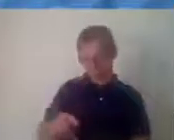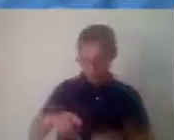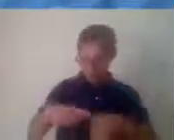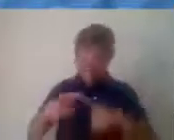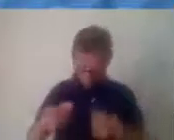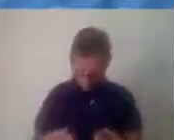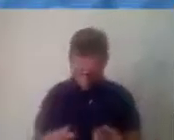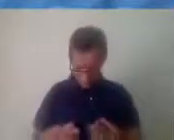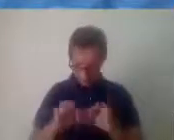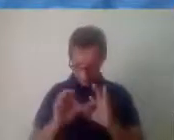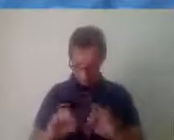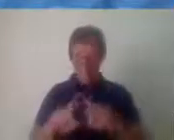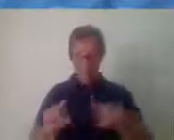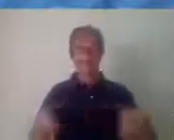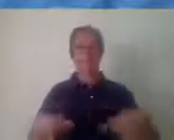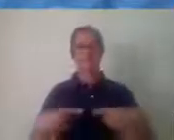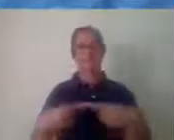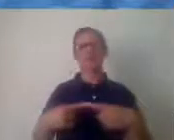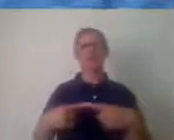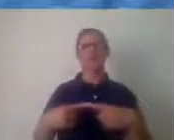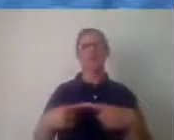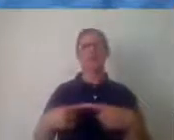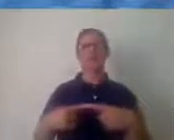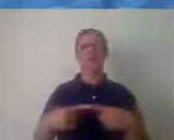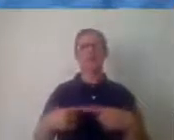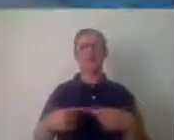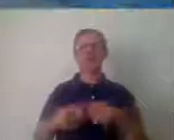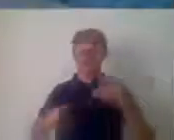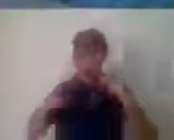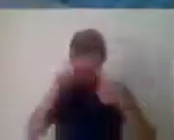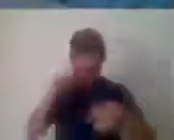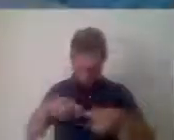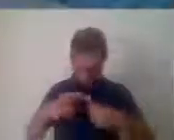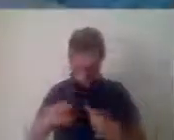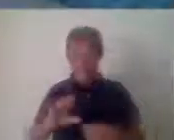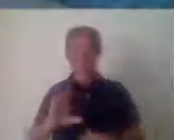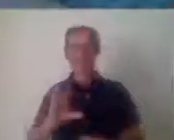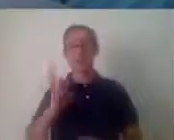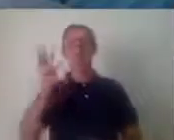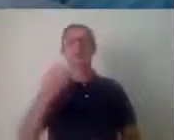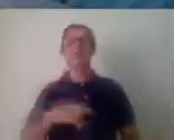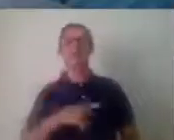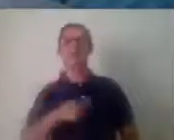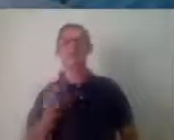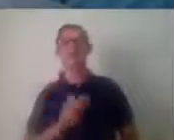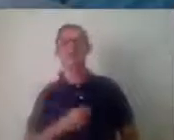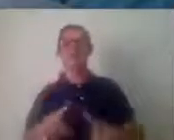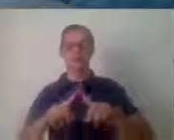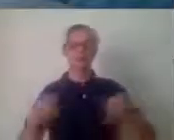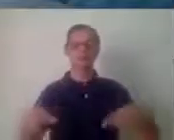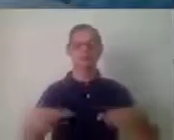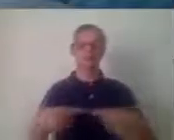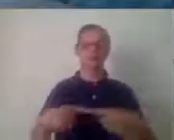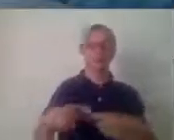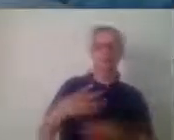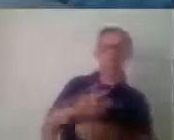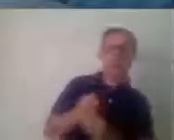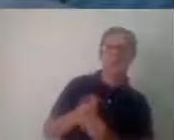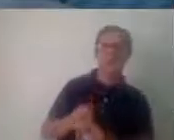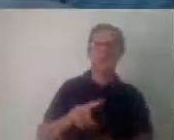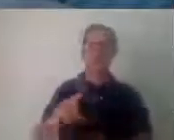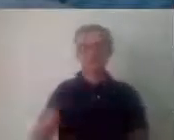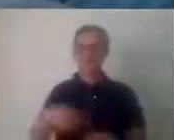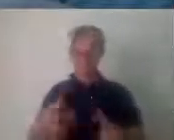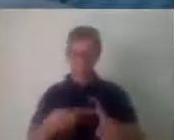sobre uma determinada região. Essa que é a ideia. E aí, o que que acontece? Nós temos lá uma região, nós vamos calcular uma integral